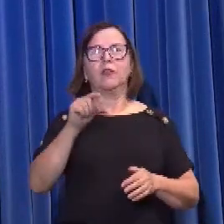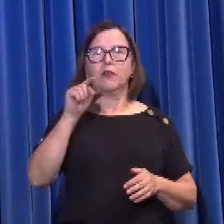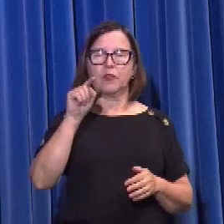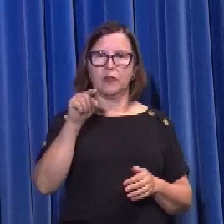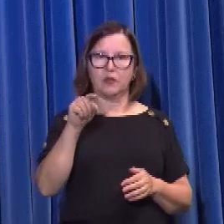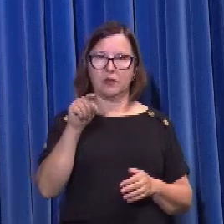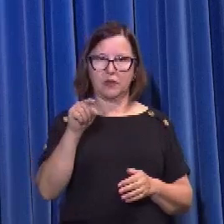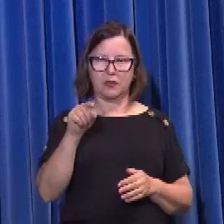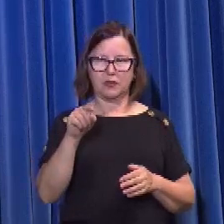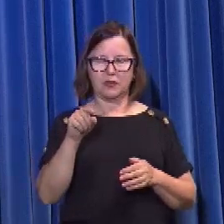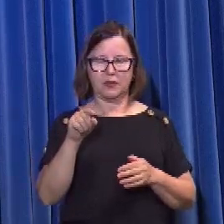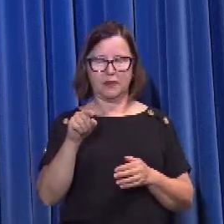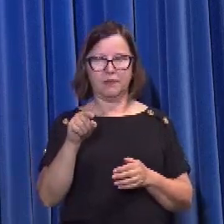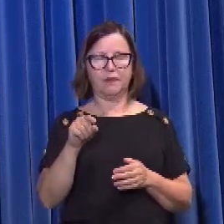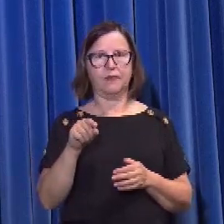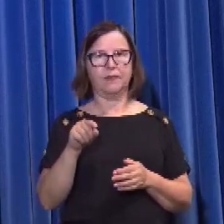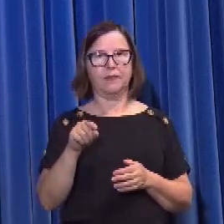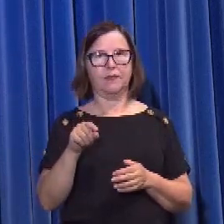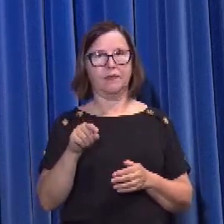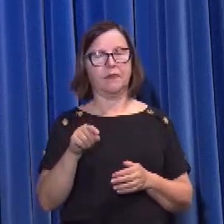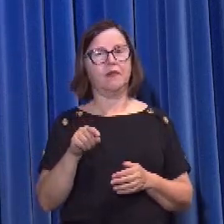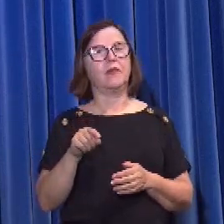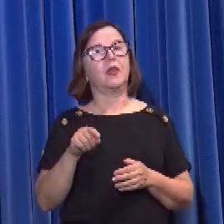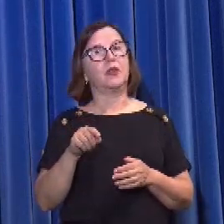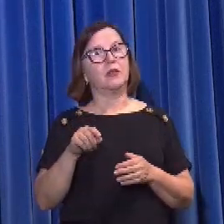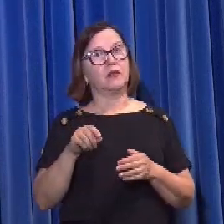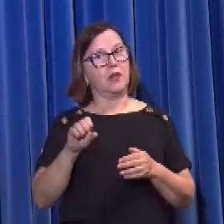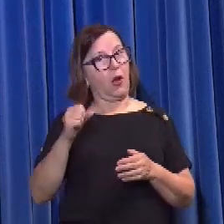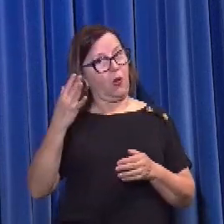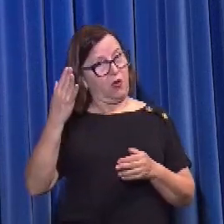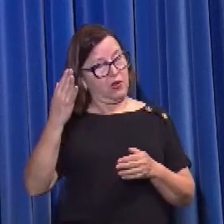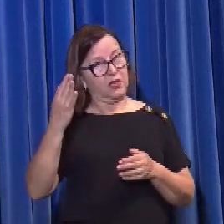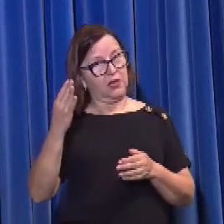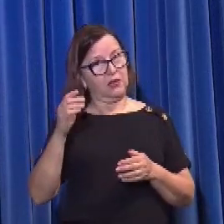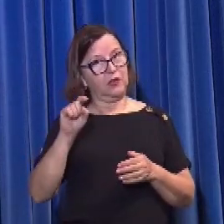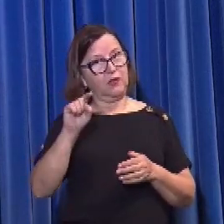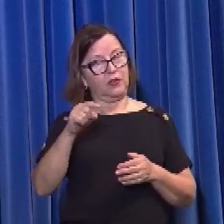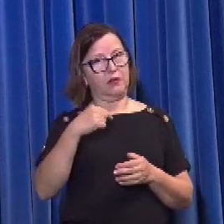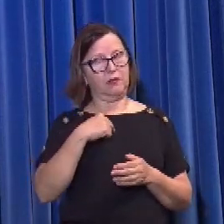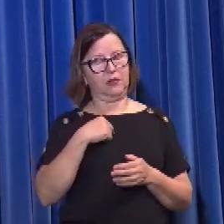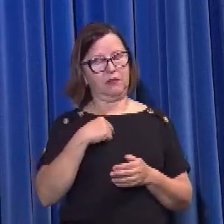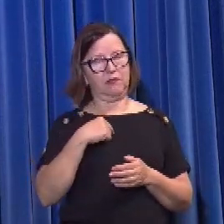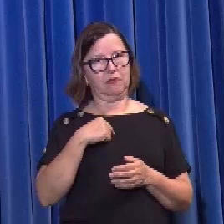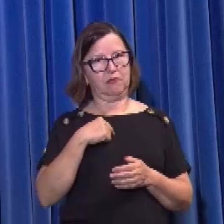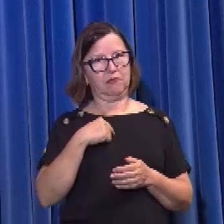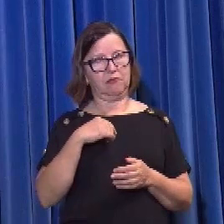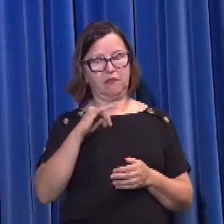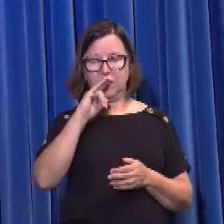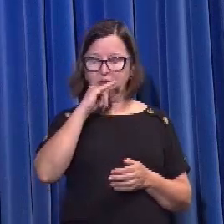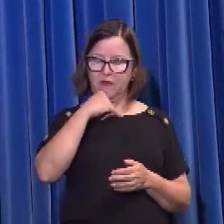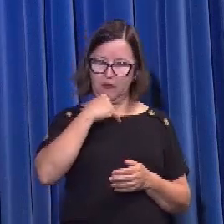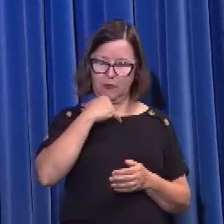Isso vai acontecer com você e comigo. Infelizmente, os cristãos pecam. Noé se